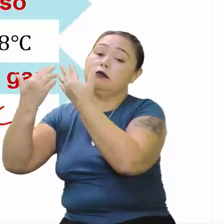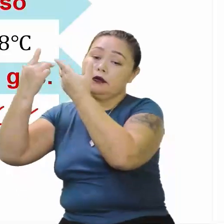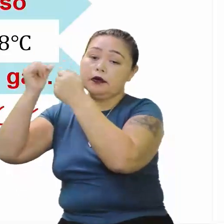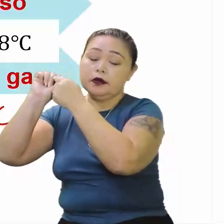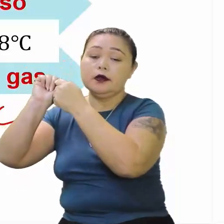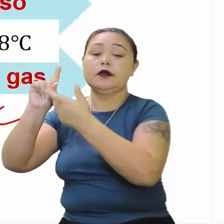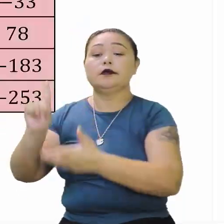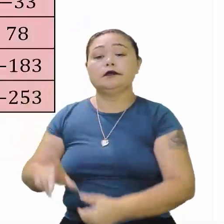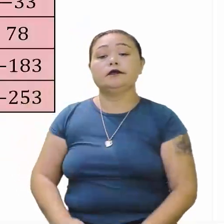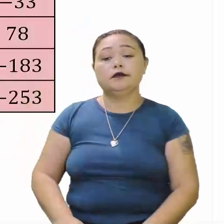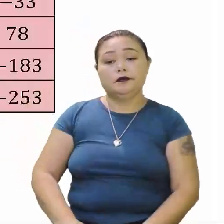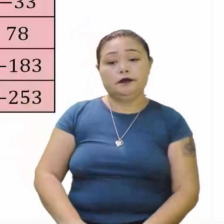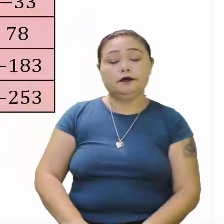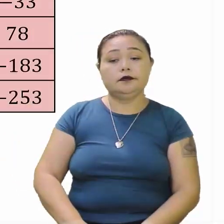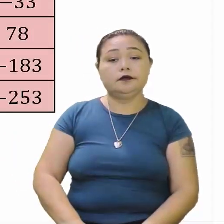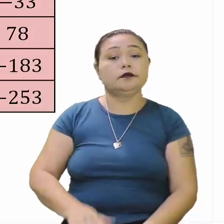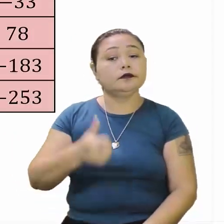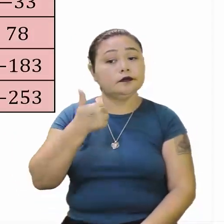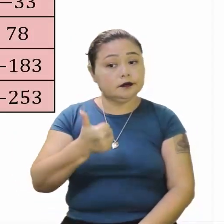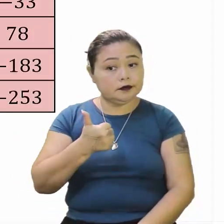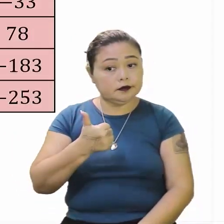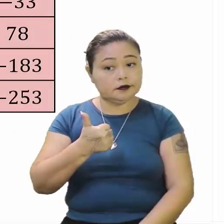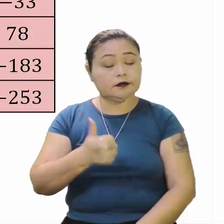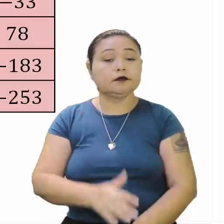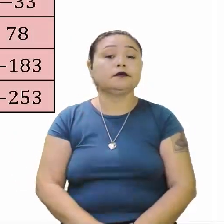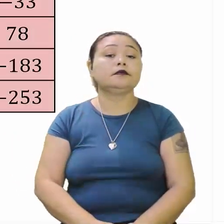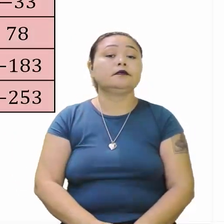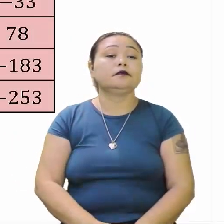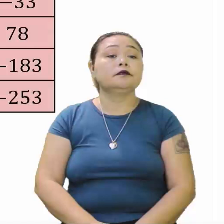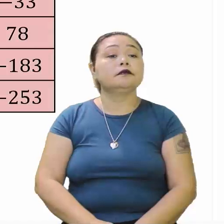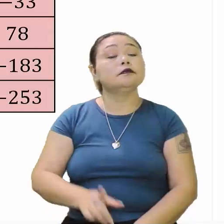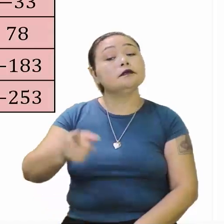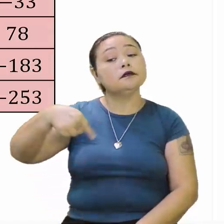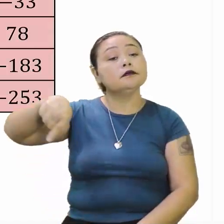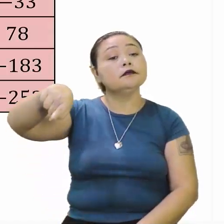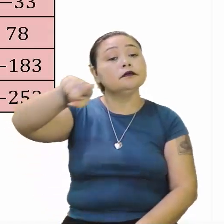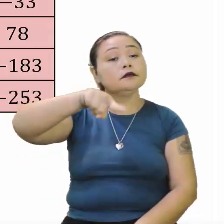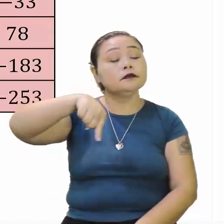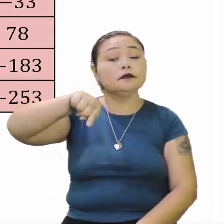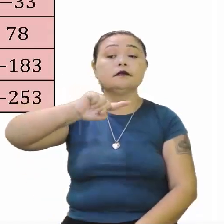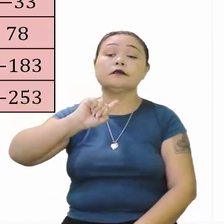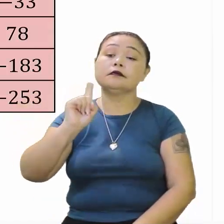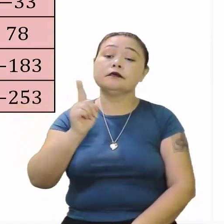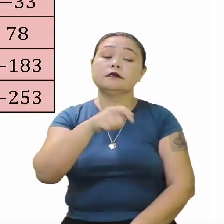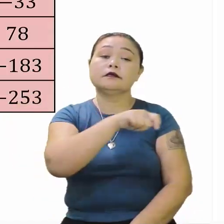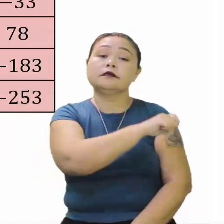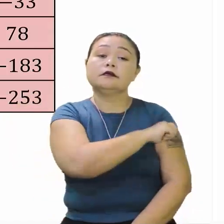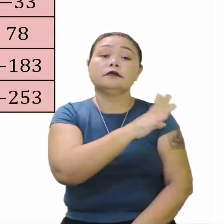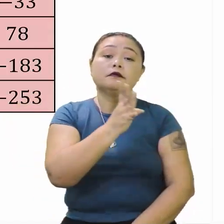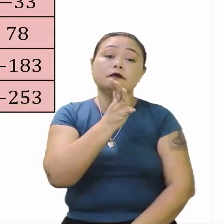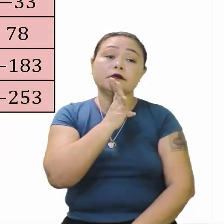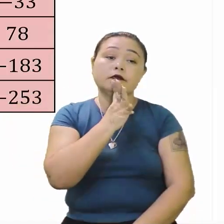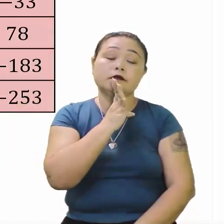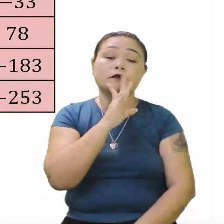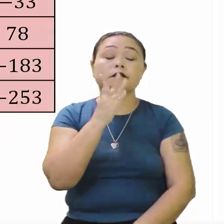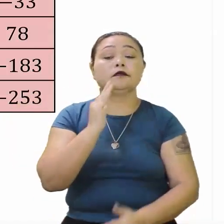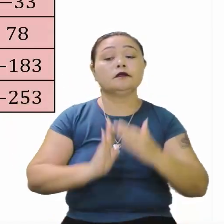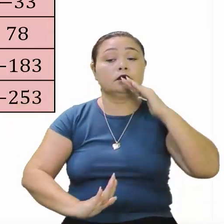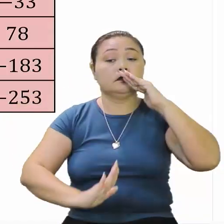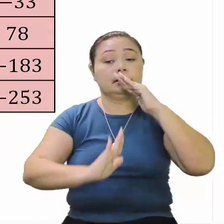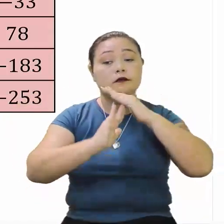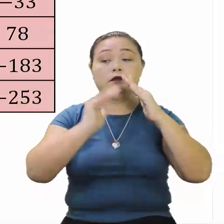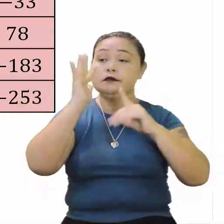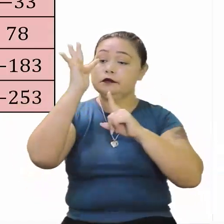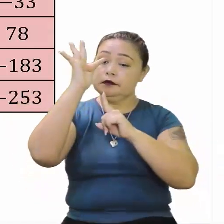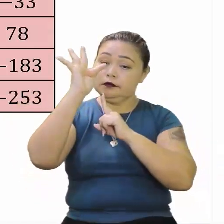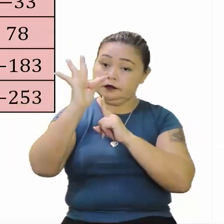um resfriamento. Tá joia? Para vocês, meus caros alunos, é bom conhecer o ponto de fusão e ponto de ebulição